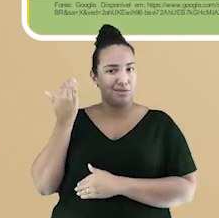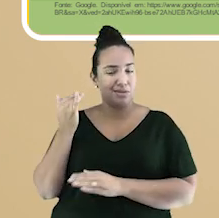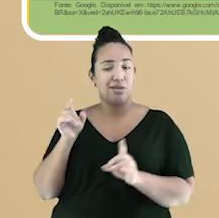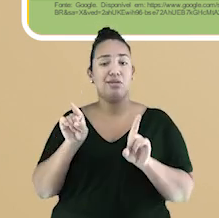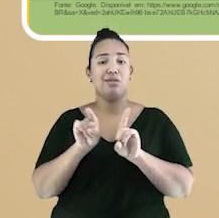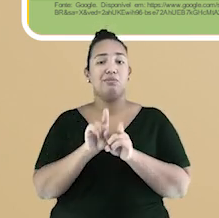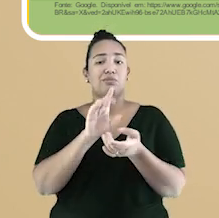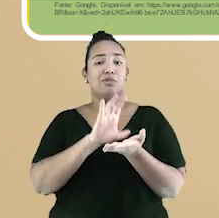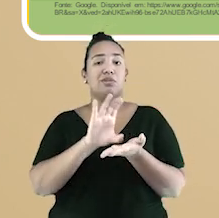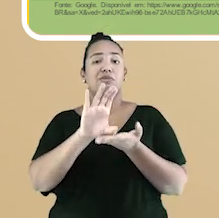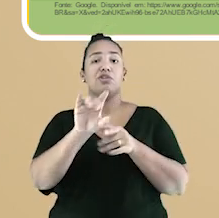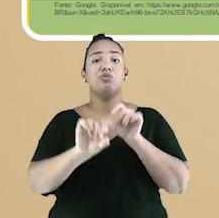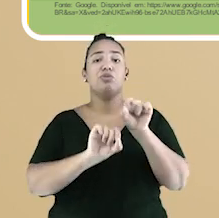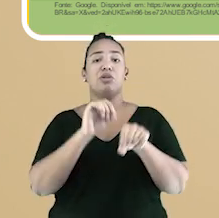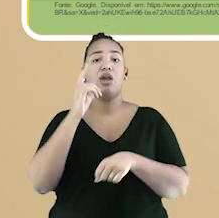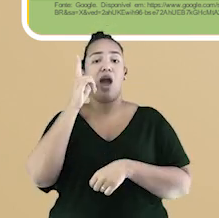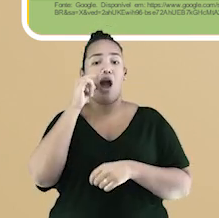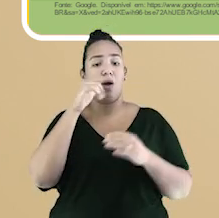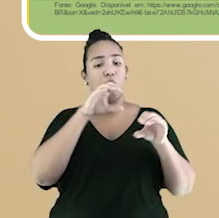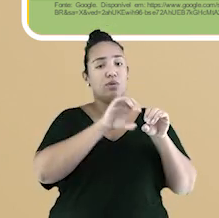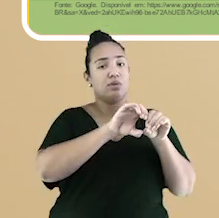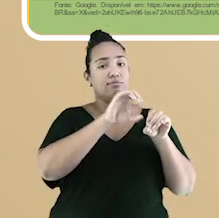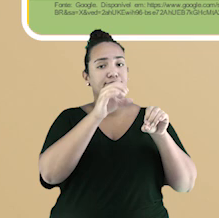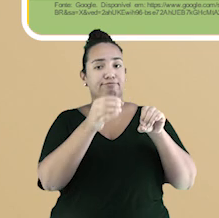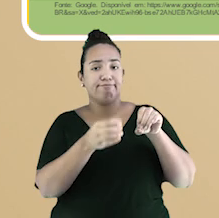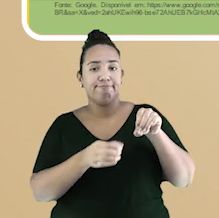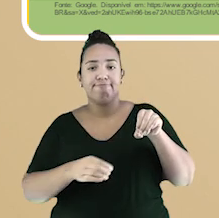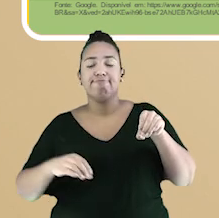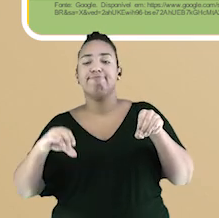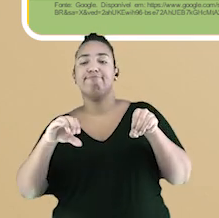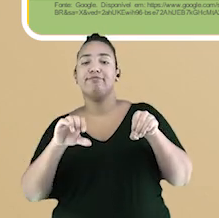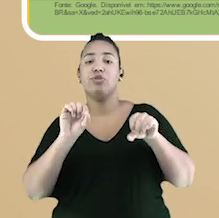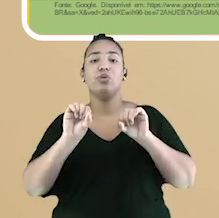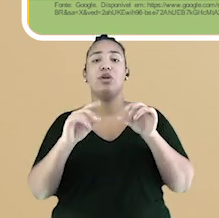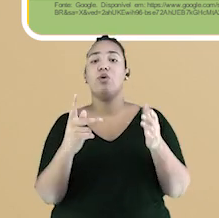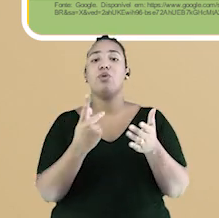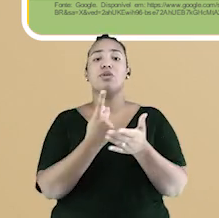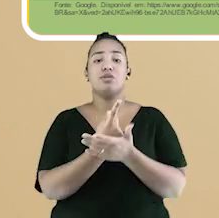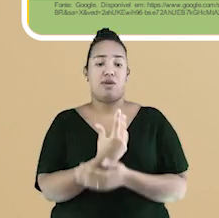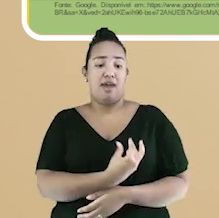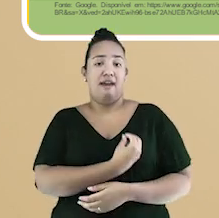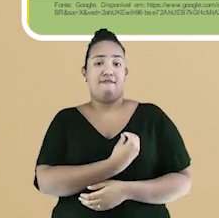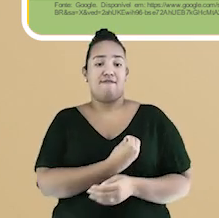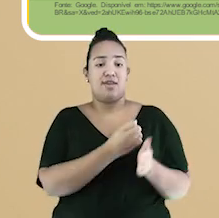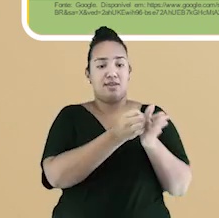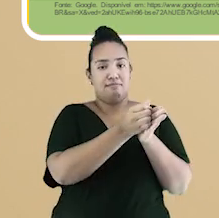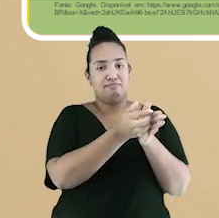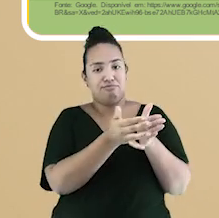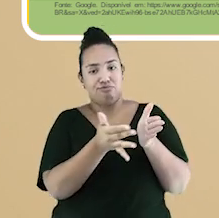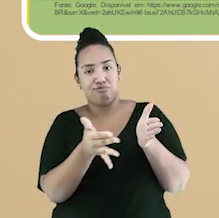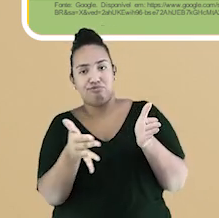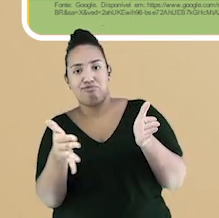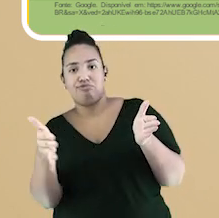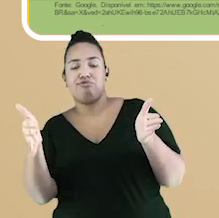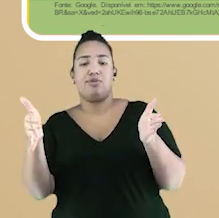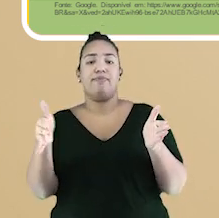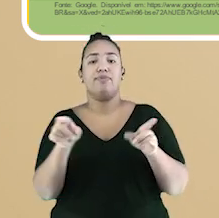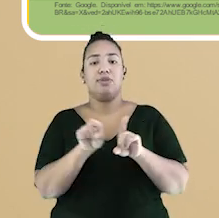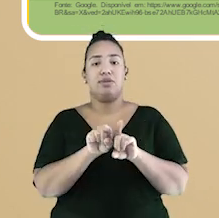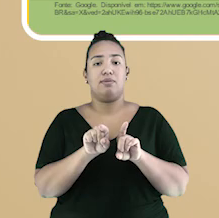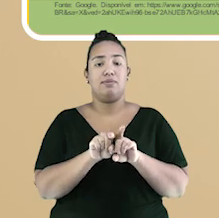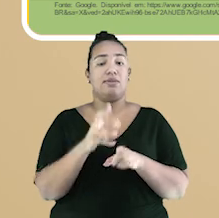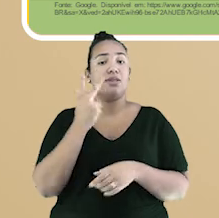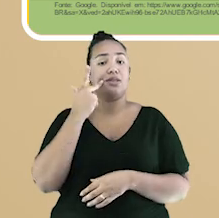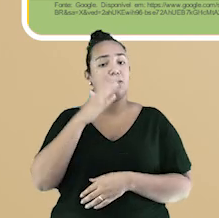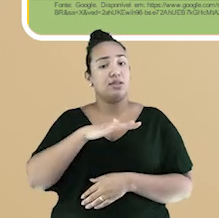e investimentos em saneamento básico. Isso gerou maior expectativa de vida e também diminuição